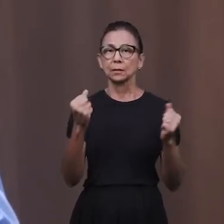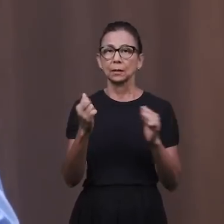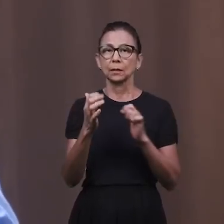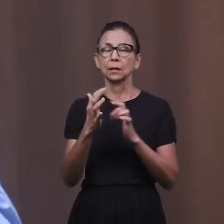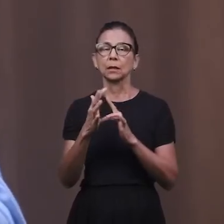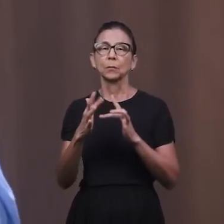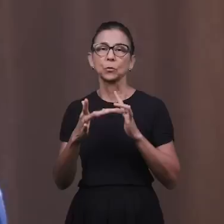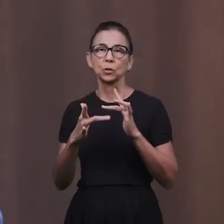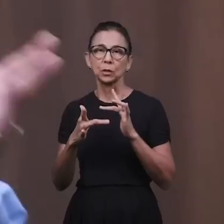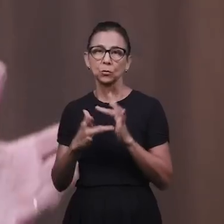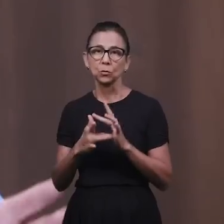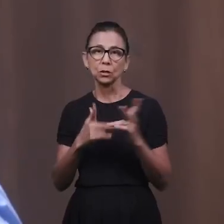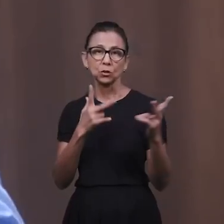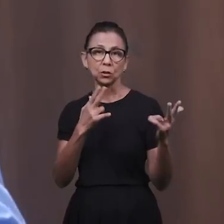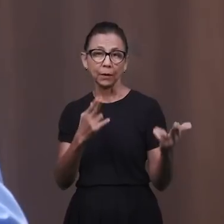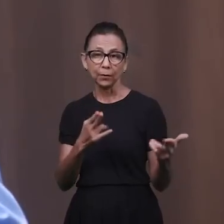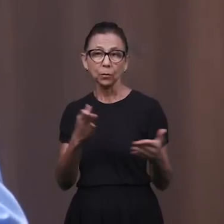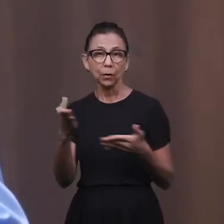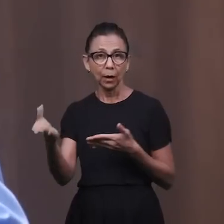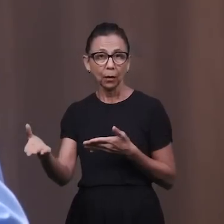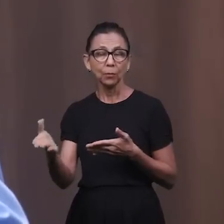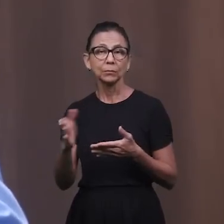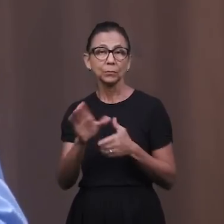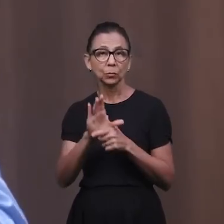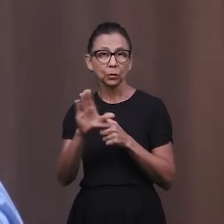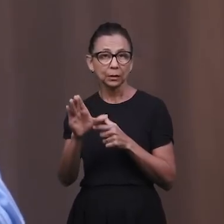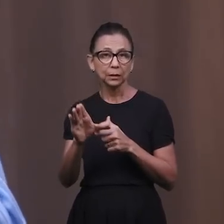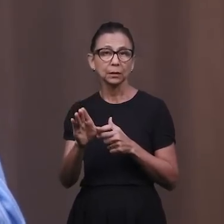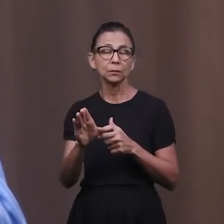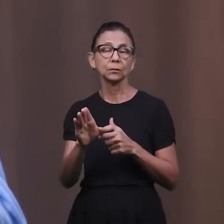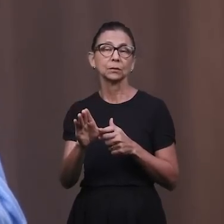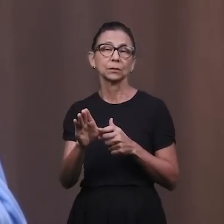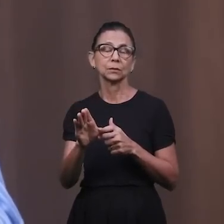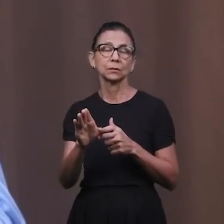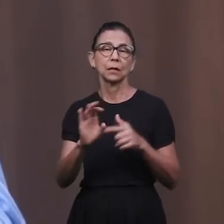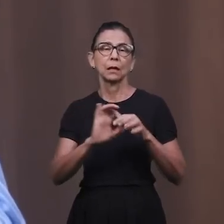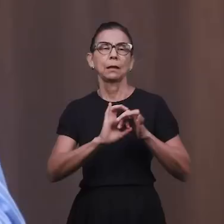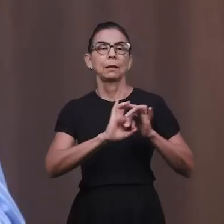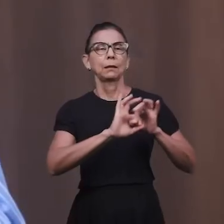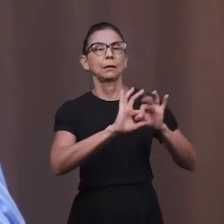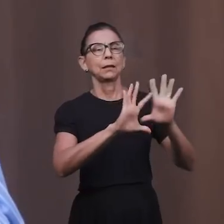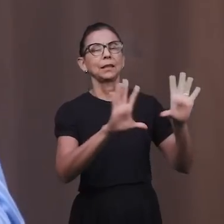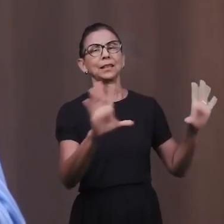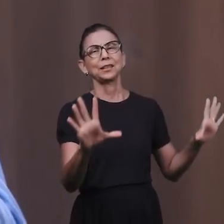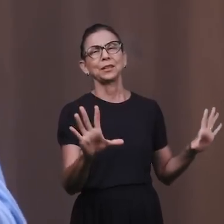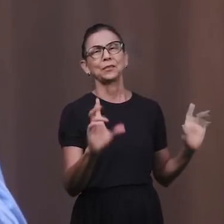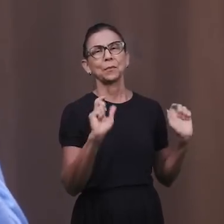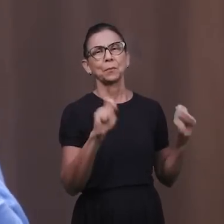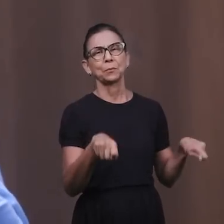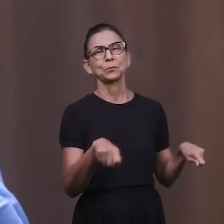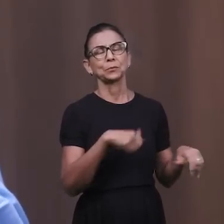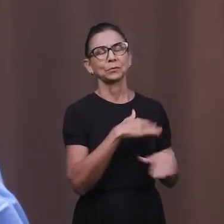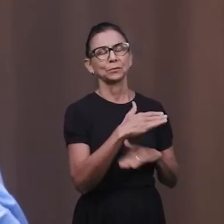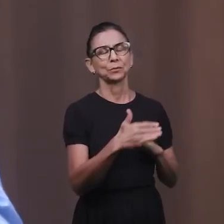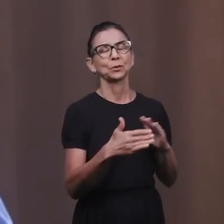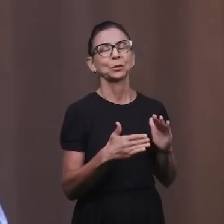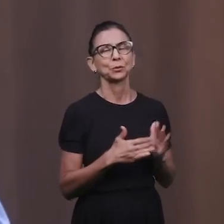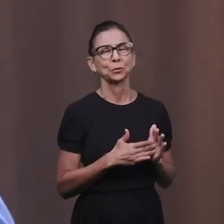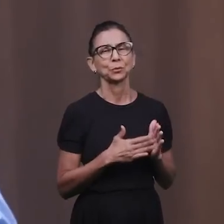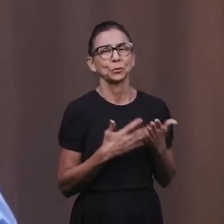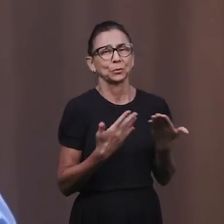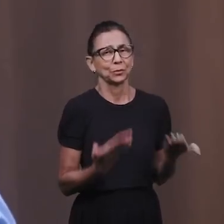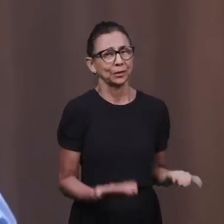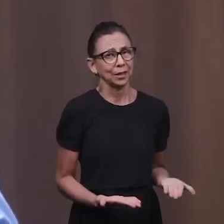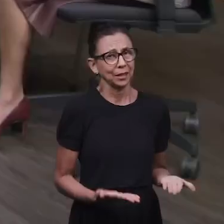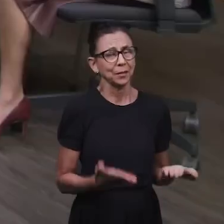nos ouvindo, de milhares que estão participando. À medida que nós conhecemos este Senhor, mais livres nós somos. Glória